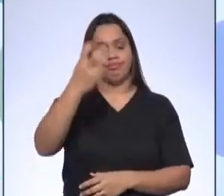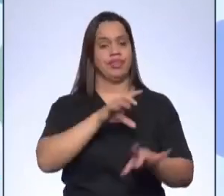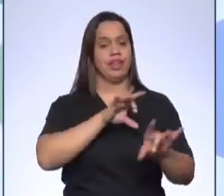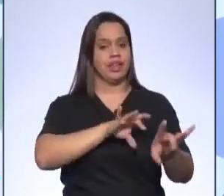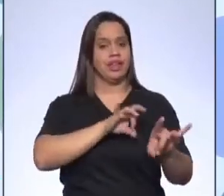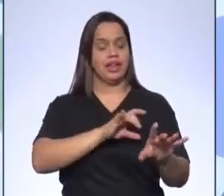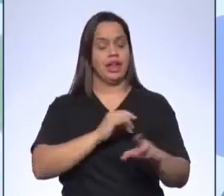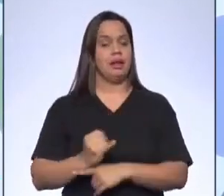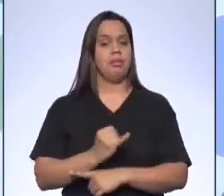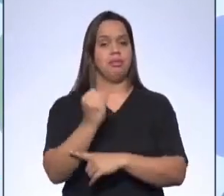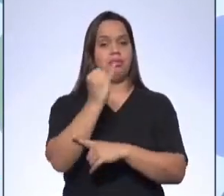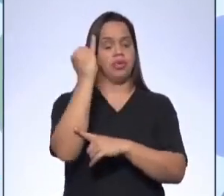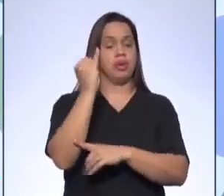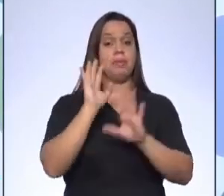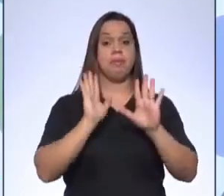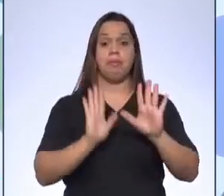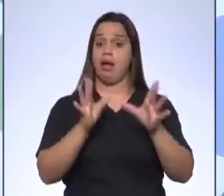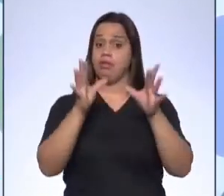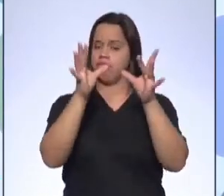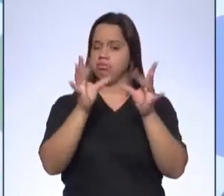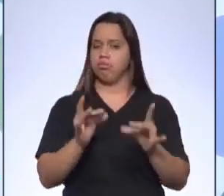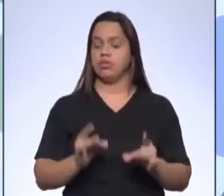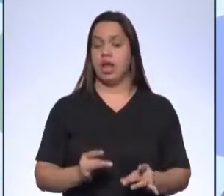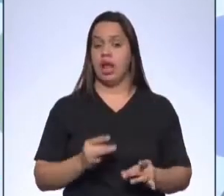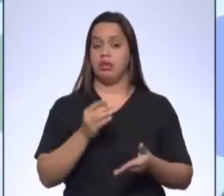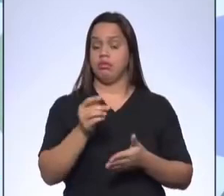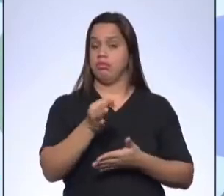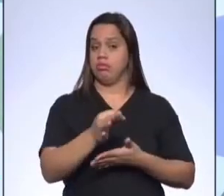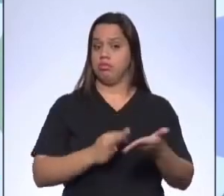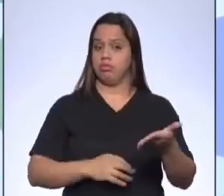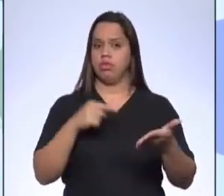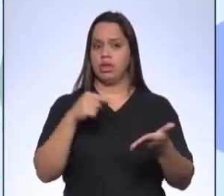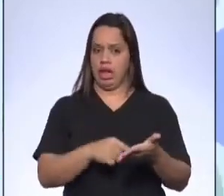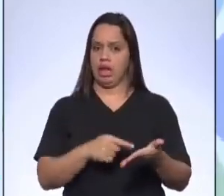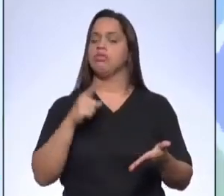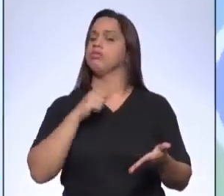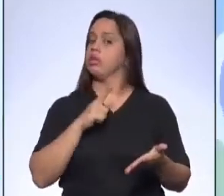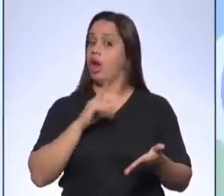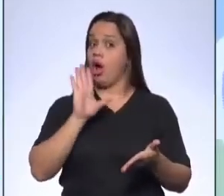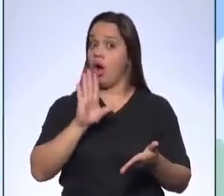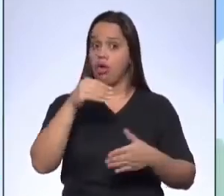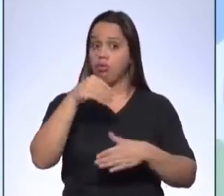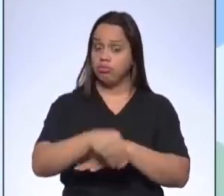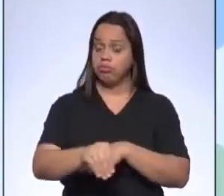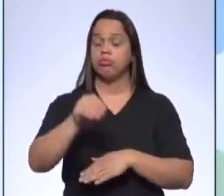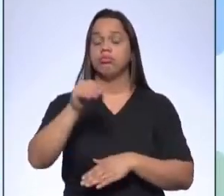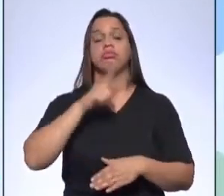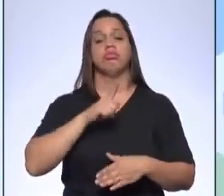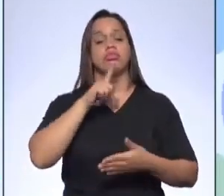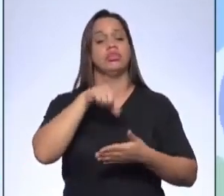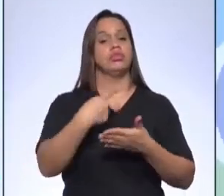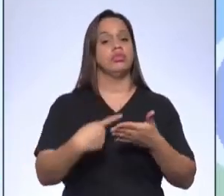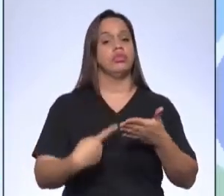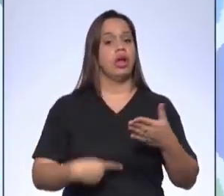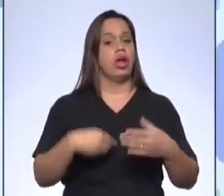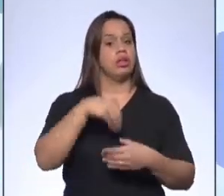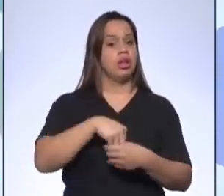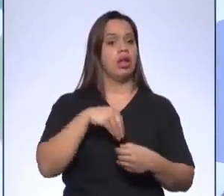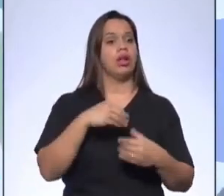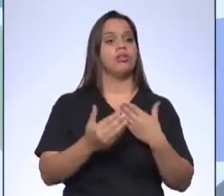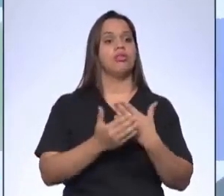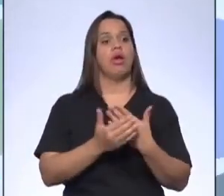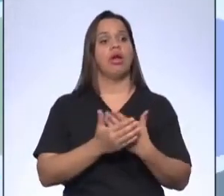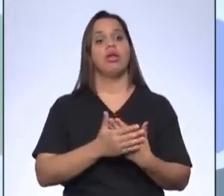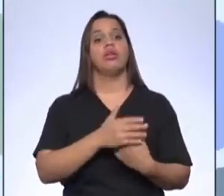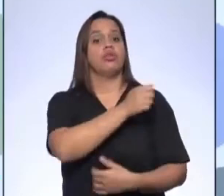Mas um detalhe que esse texto que nós acabamos de ler, esse texto está no caderno do aluno, é importante vocês pegarem o material